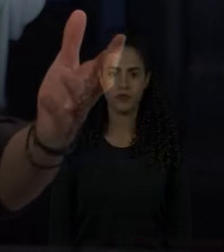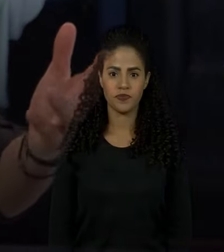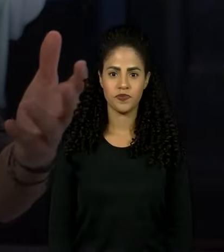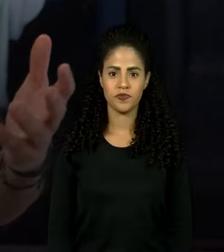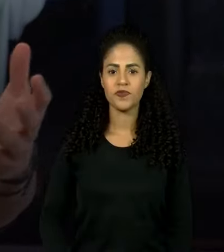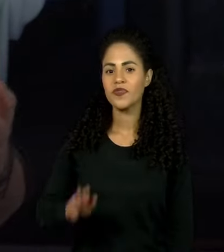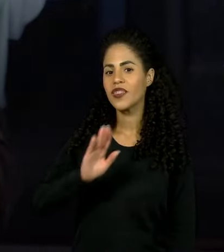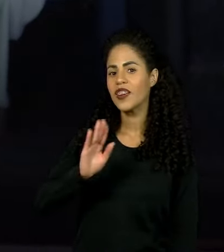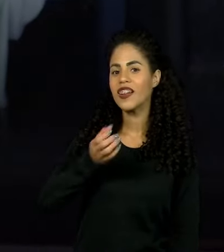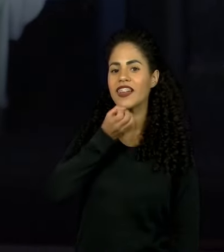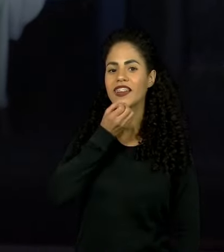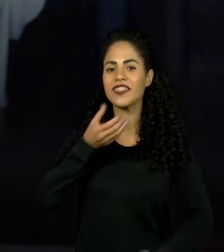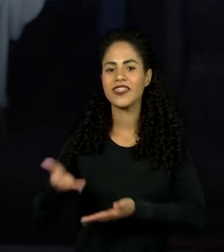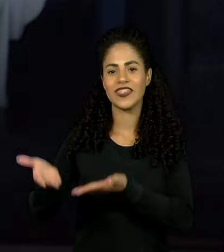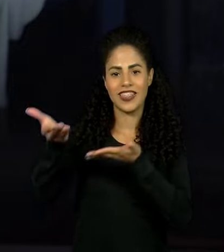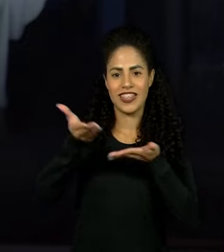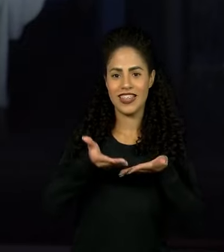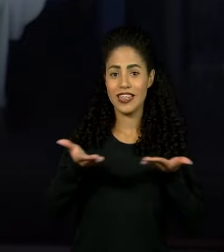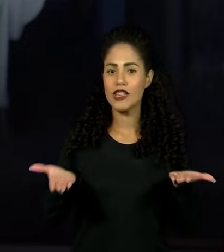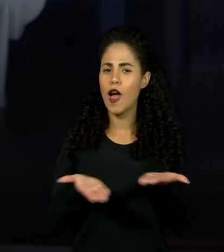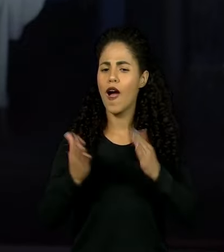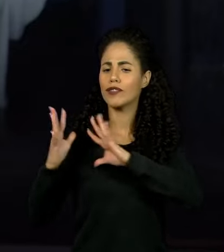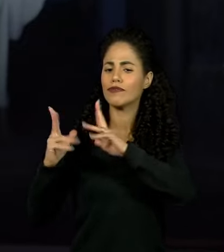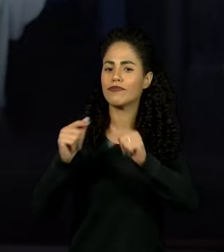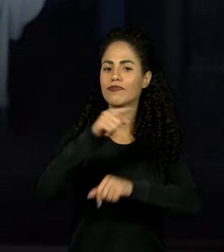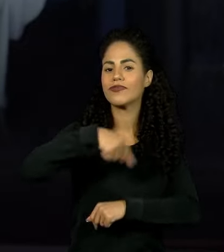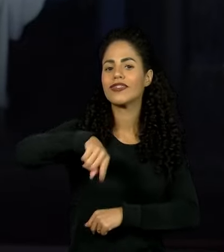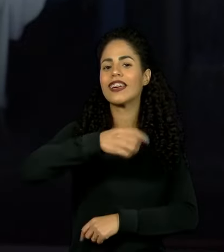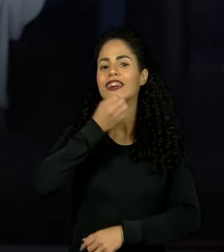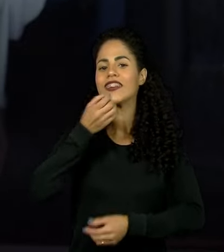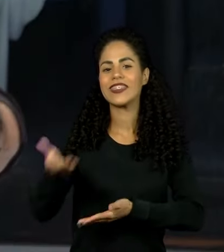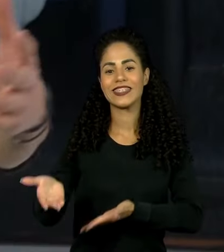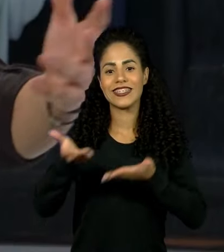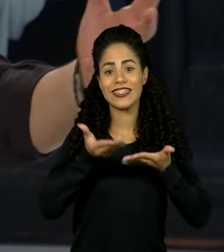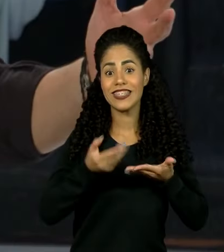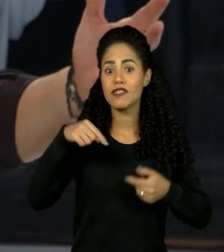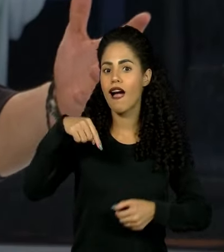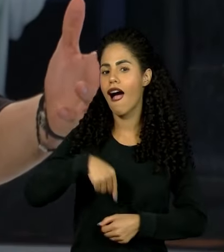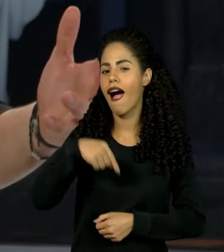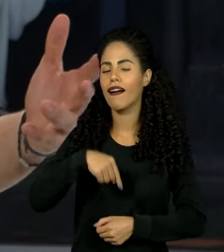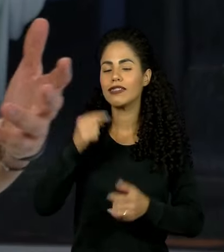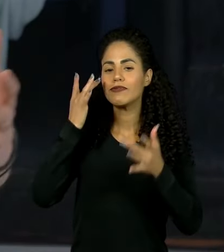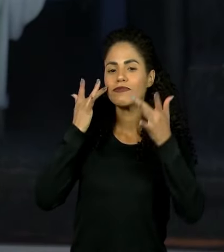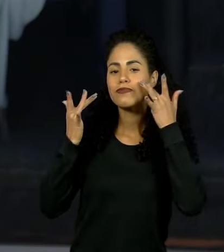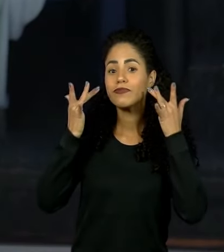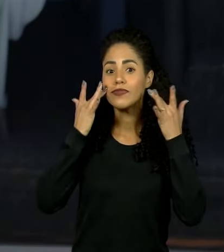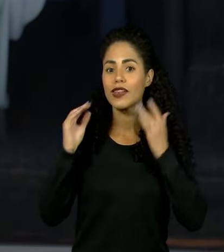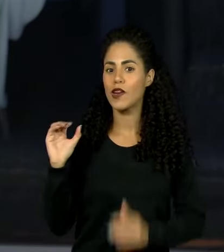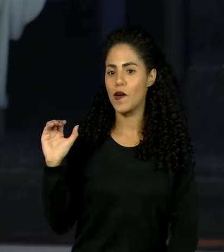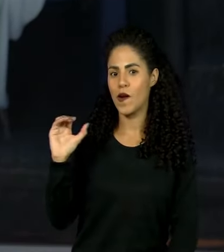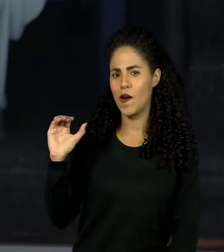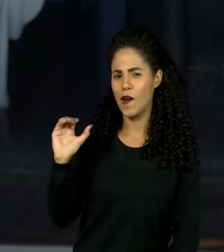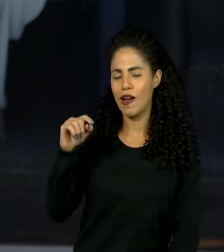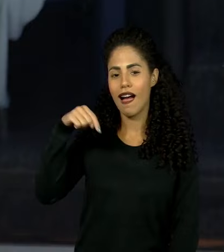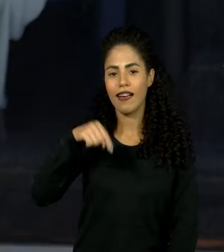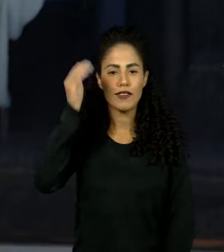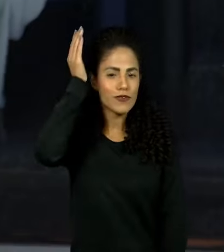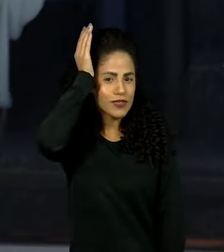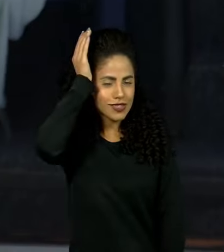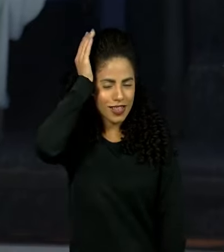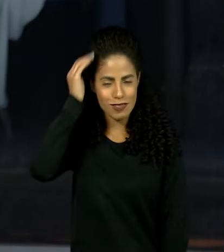Olá sejam todos bem-vindos todas bem-vindas aqui nesse teatro lindo em Copacabana no Sesc de